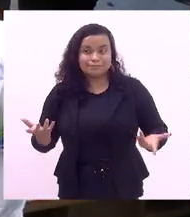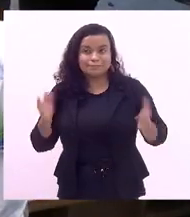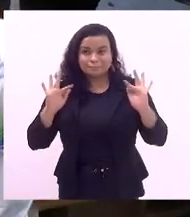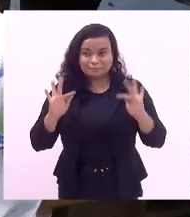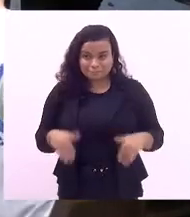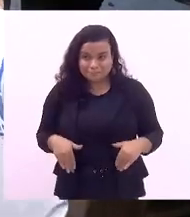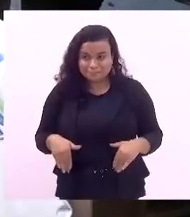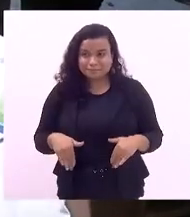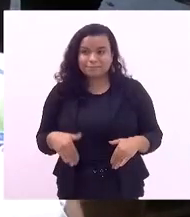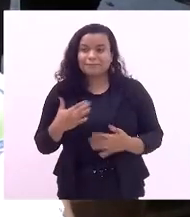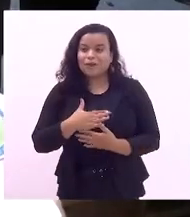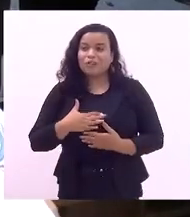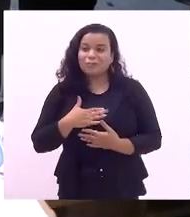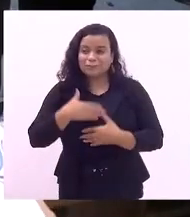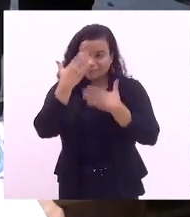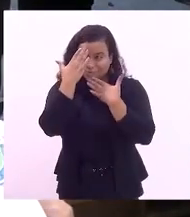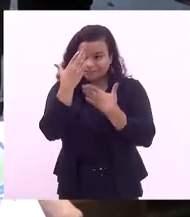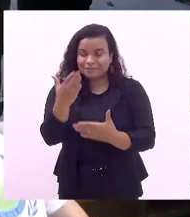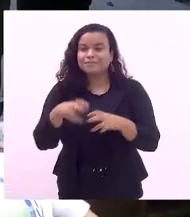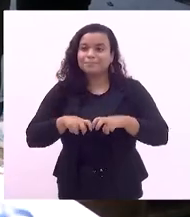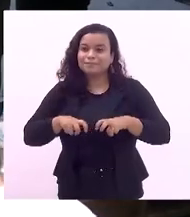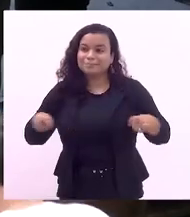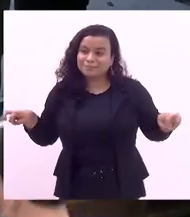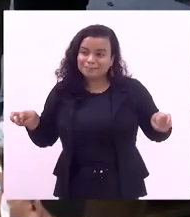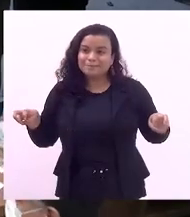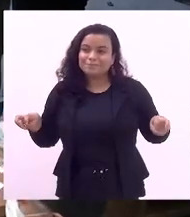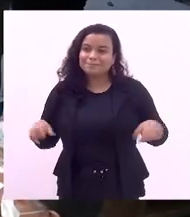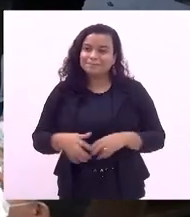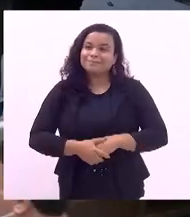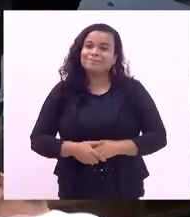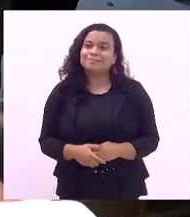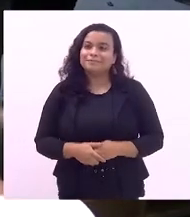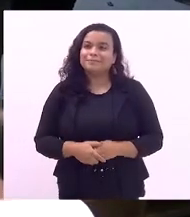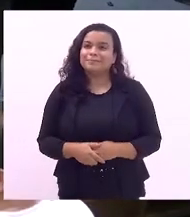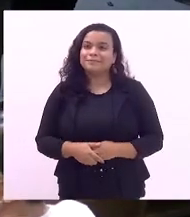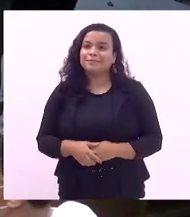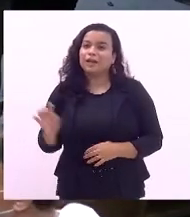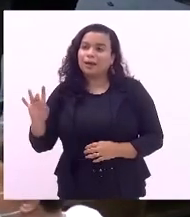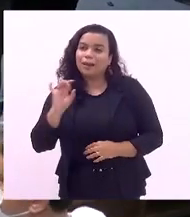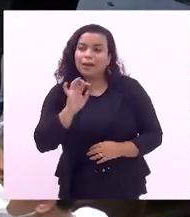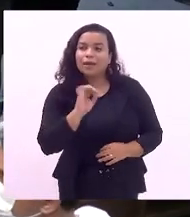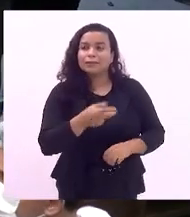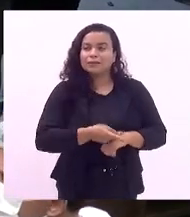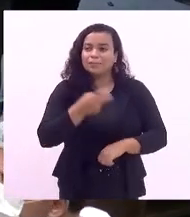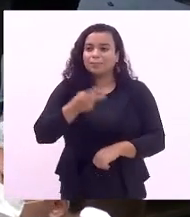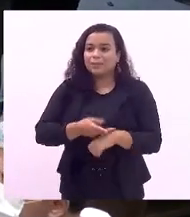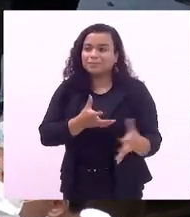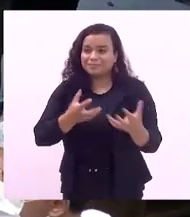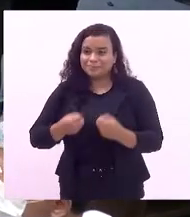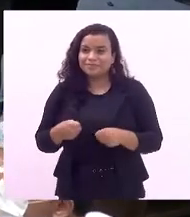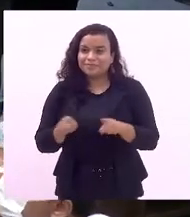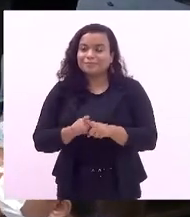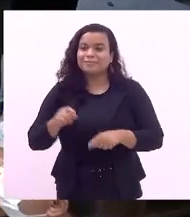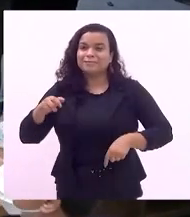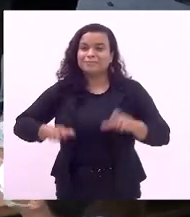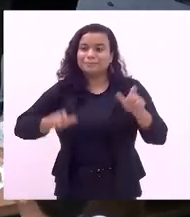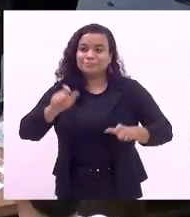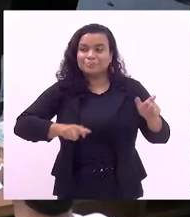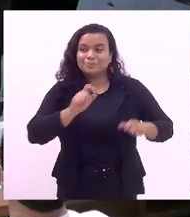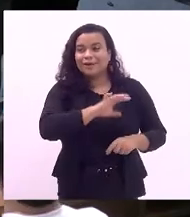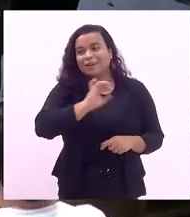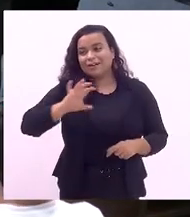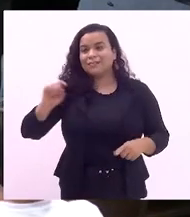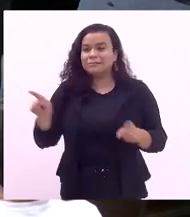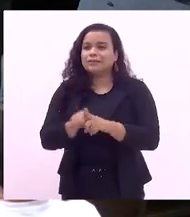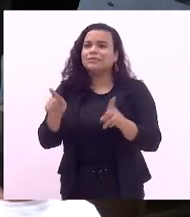finalizando gostaria de agradecer a mesa de honra aos agraciados e demais autoridades quero